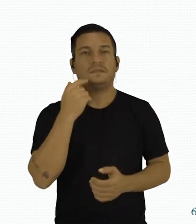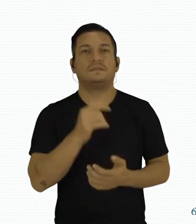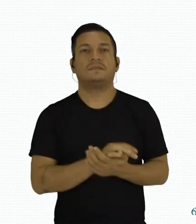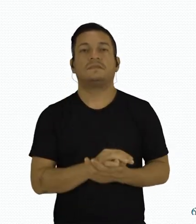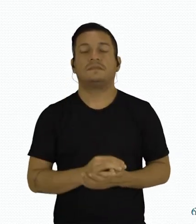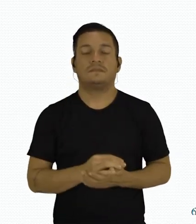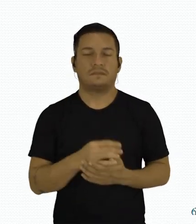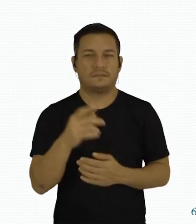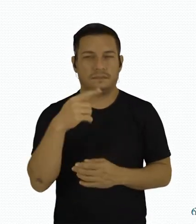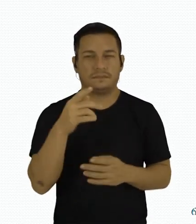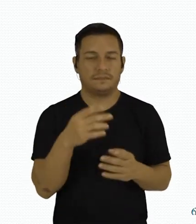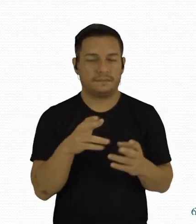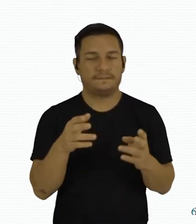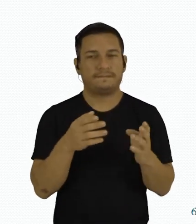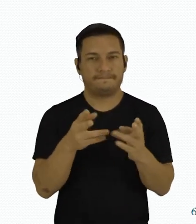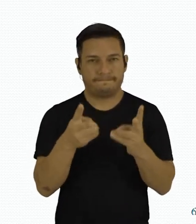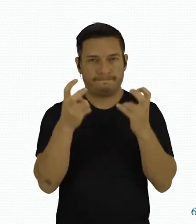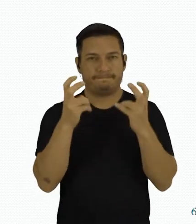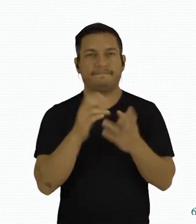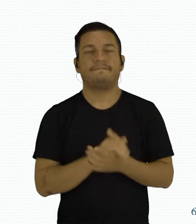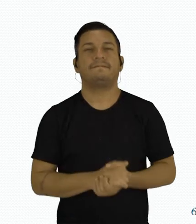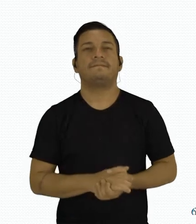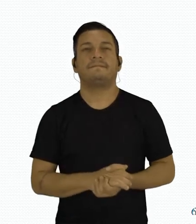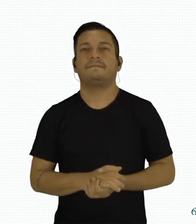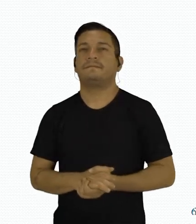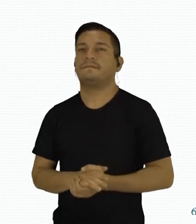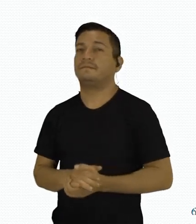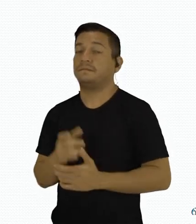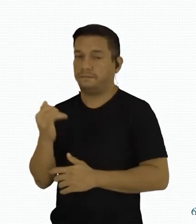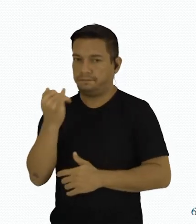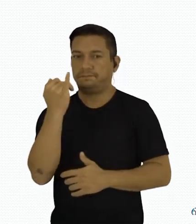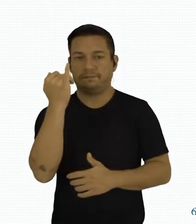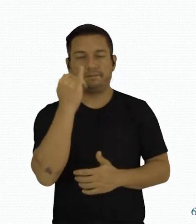fazer uma observação, que é importante.